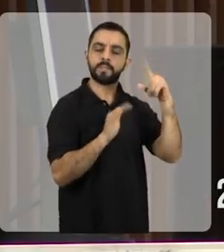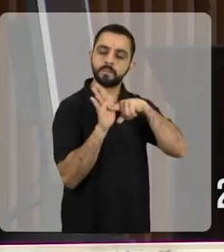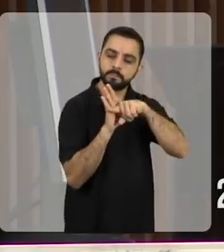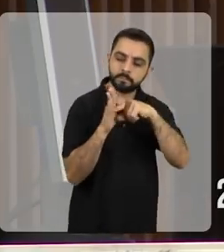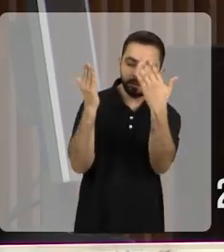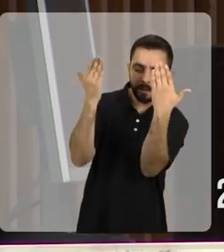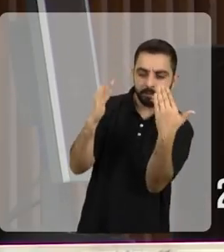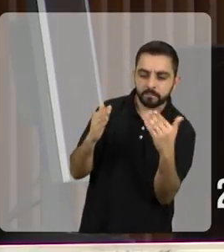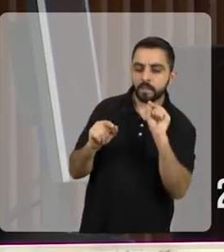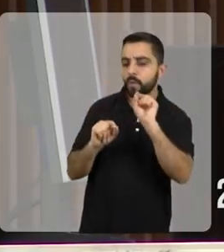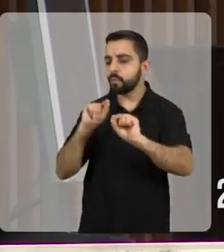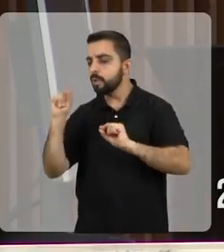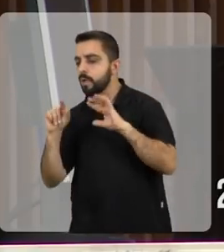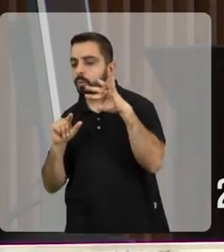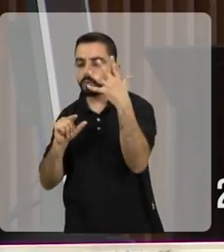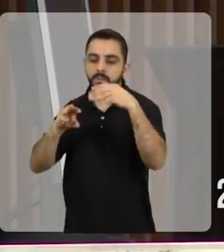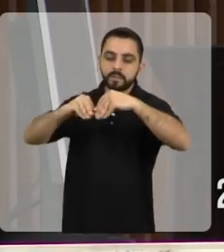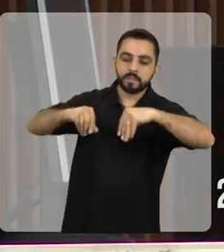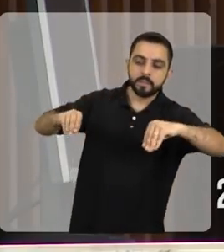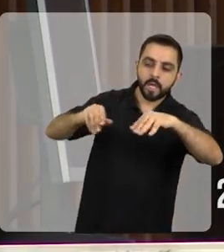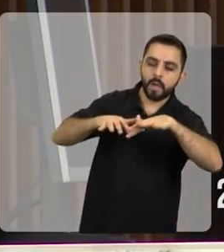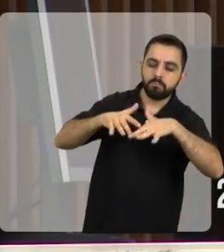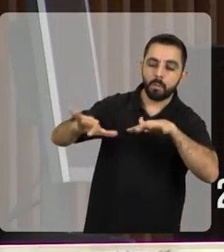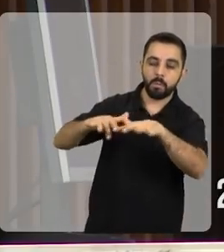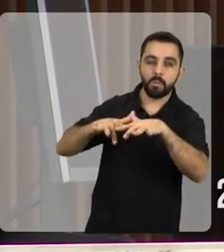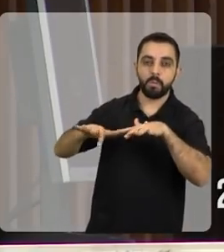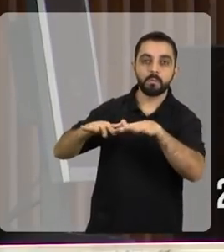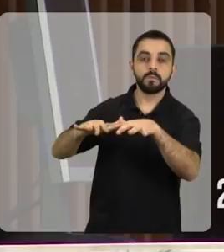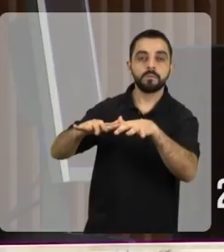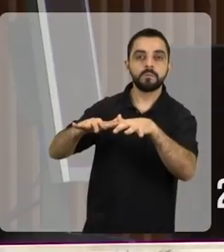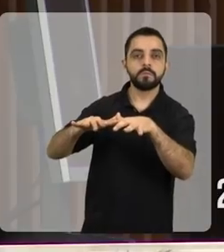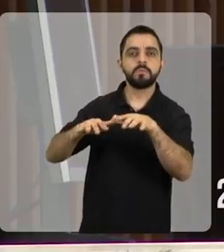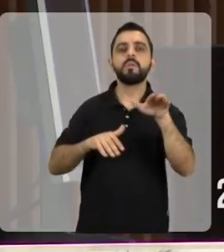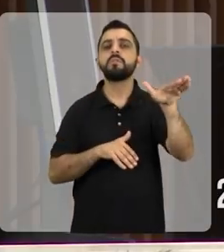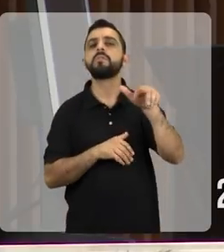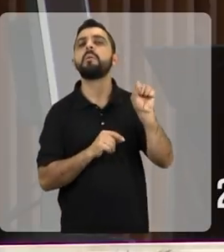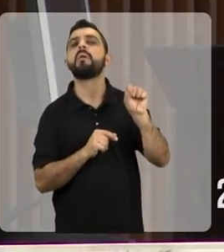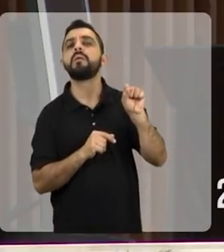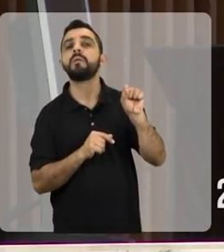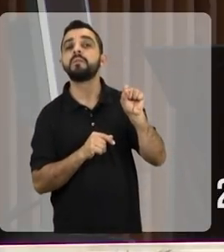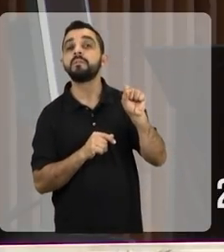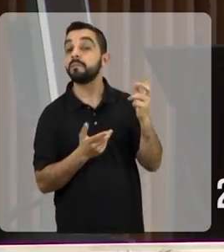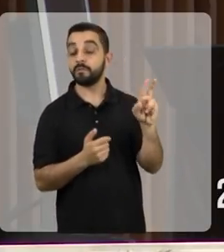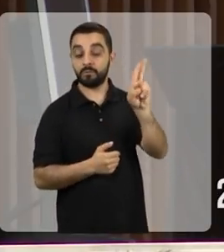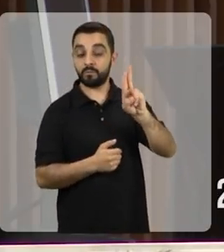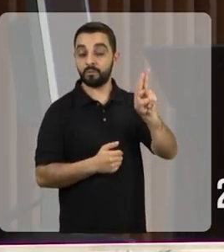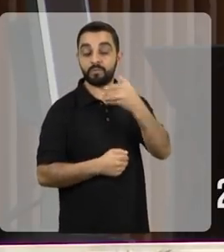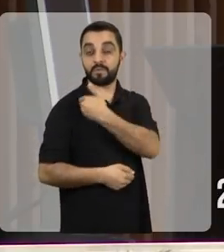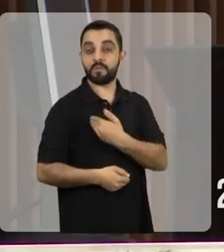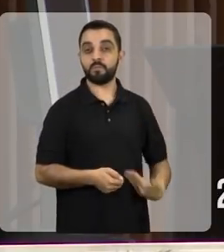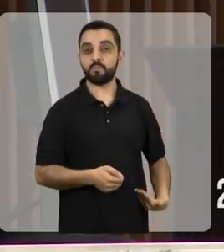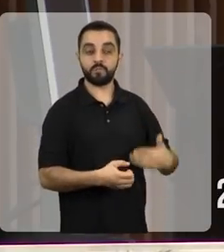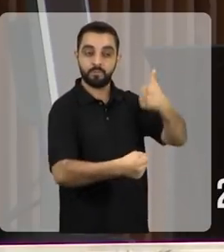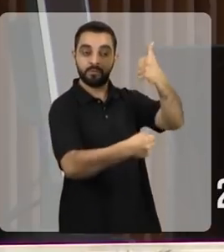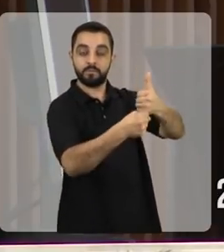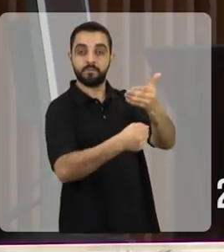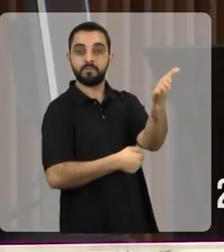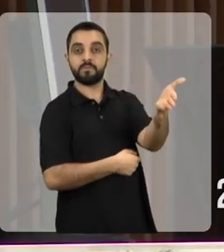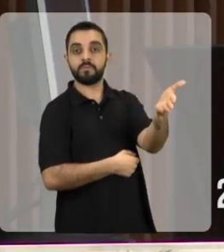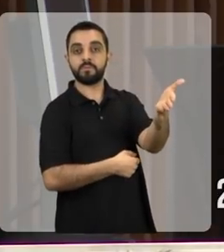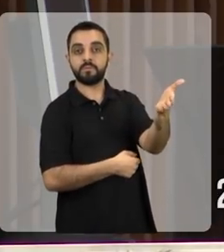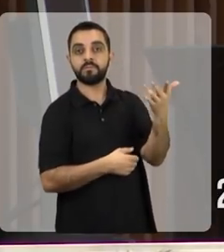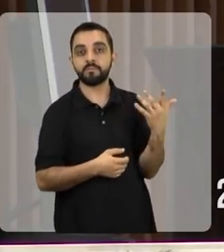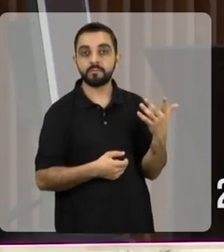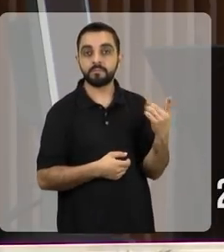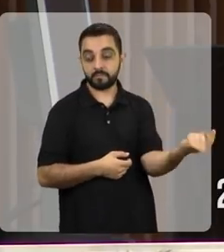avaliar quais autoridades científicas da universidade federal do paraná no curso de geologia com essas mesmas